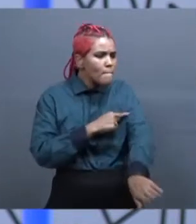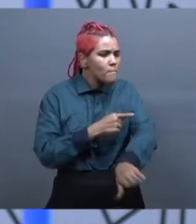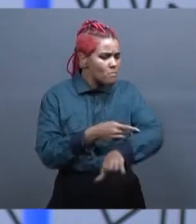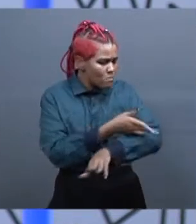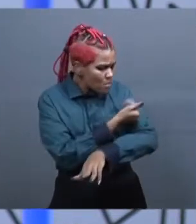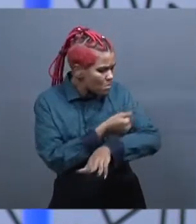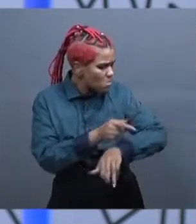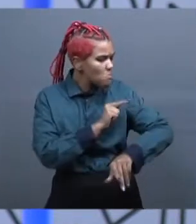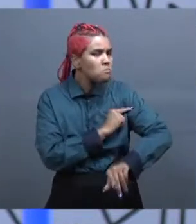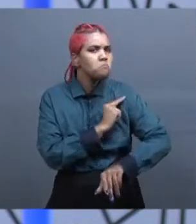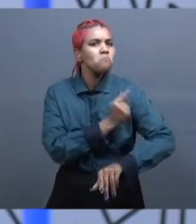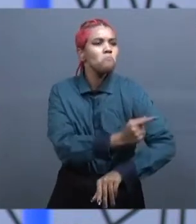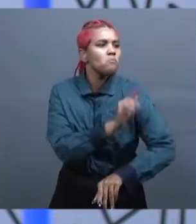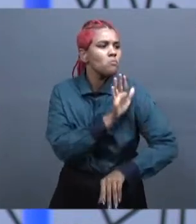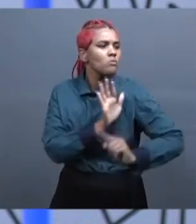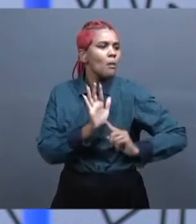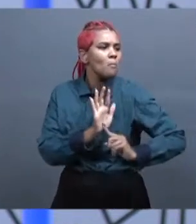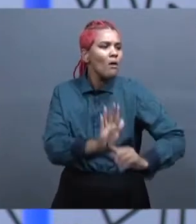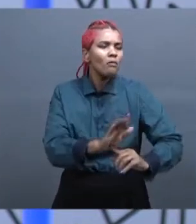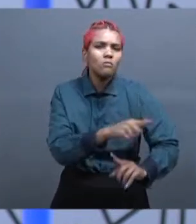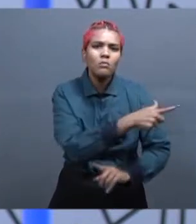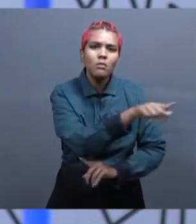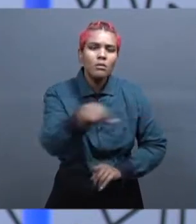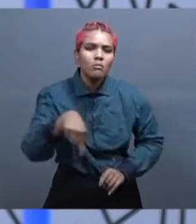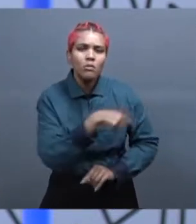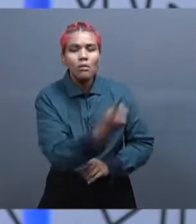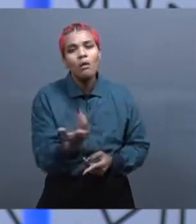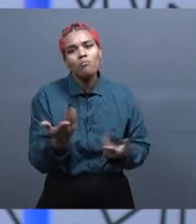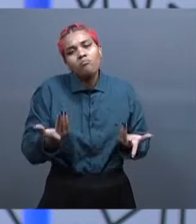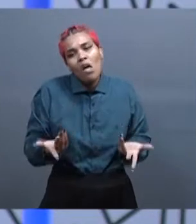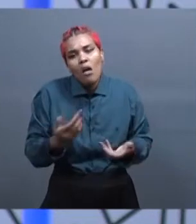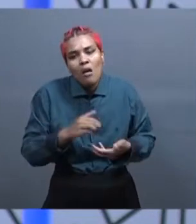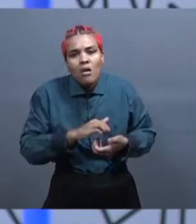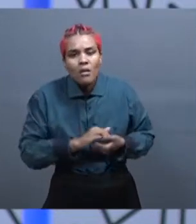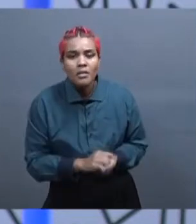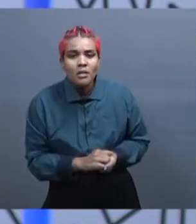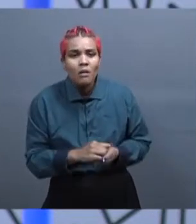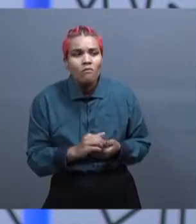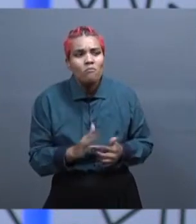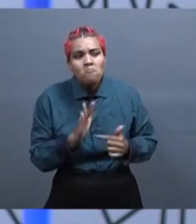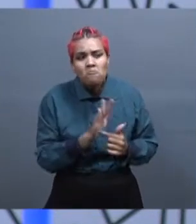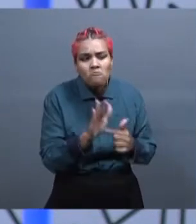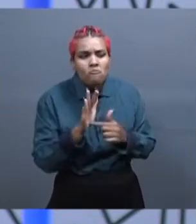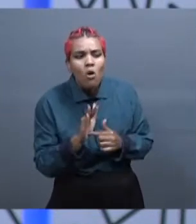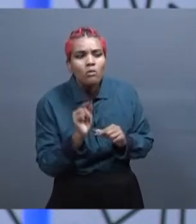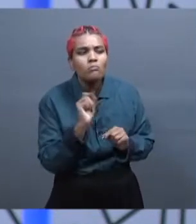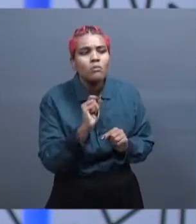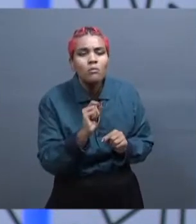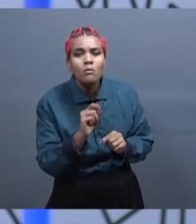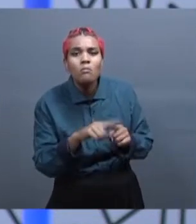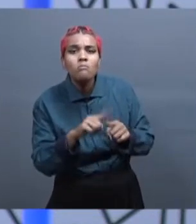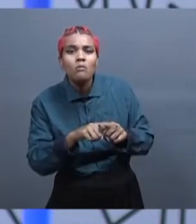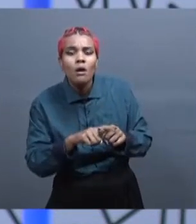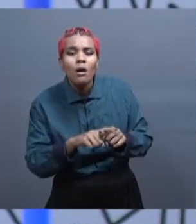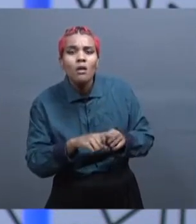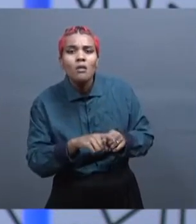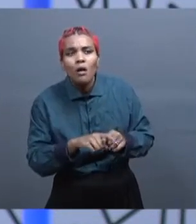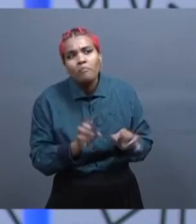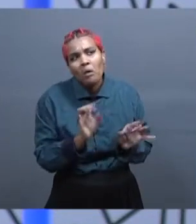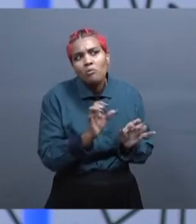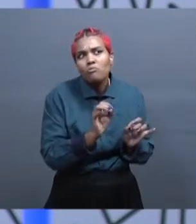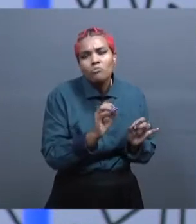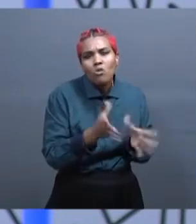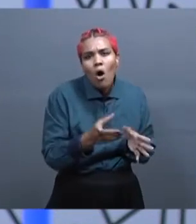tatuagem como coco muito bem cibele né as questões que levam as pessoas a fazer tatuagem muitas vezes são simplesmente